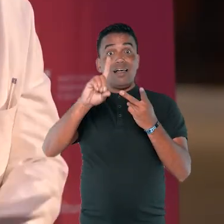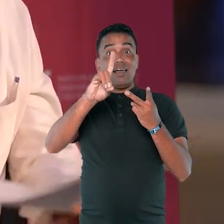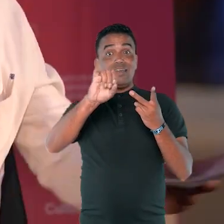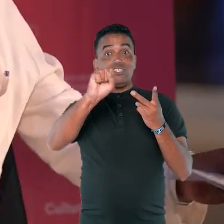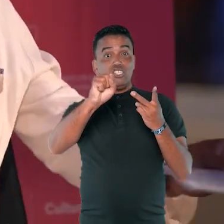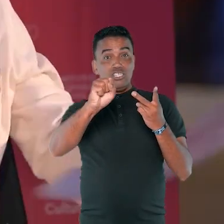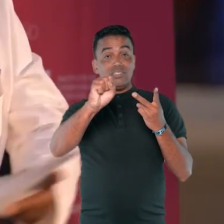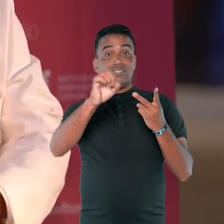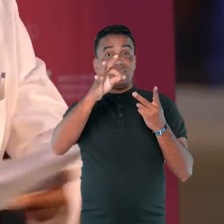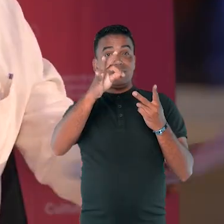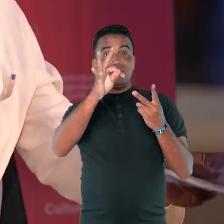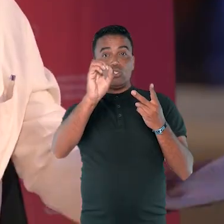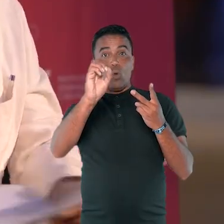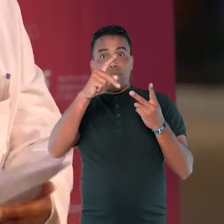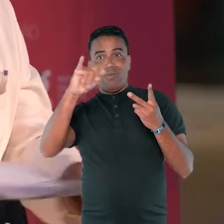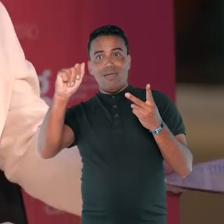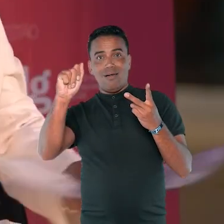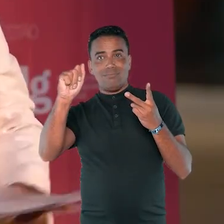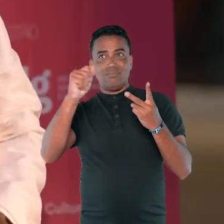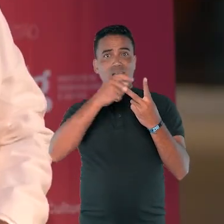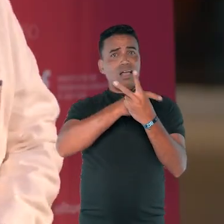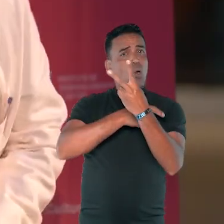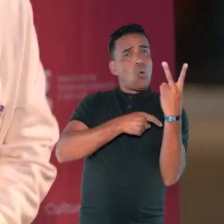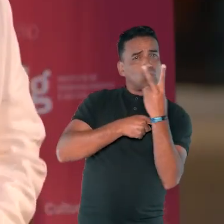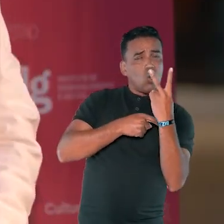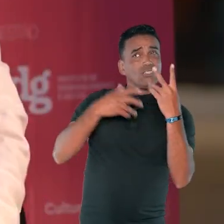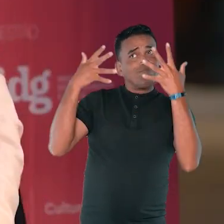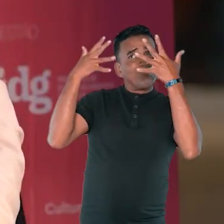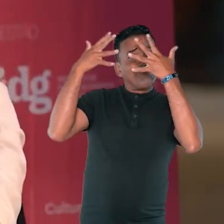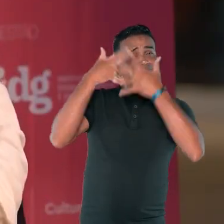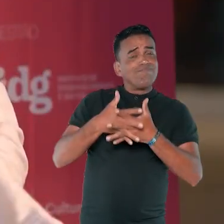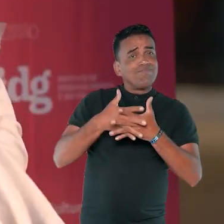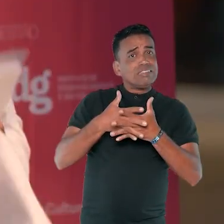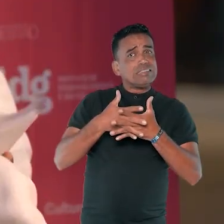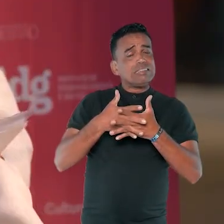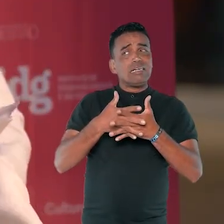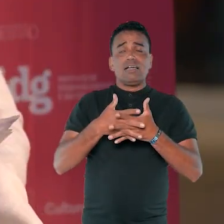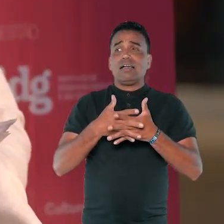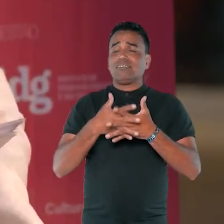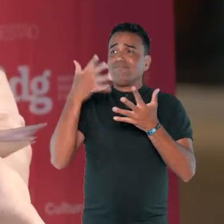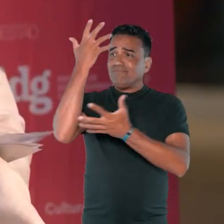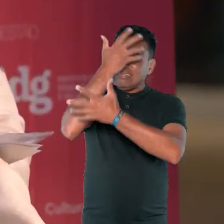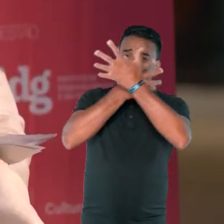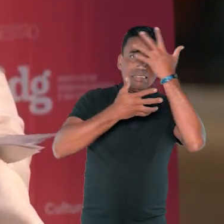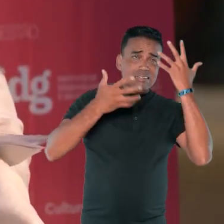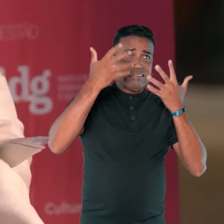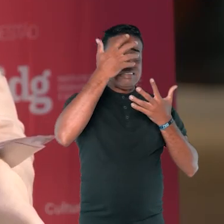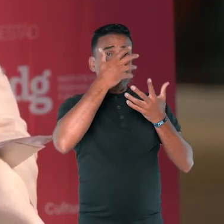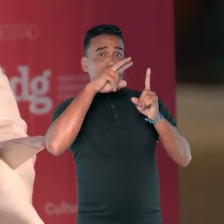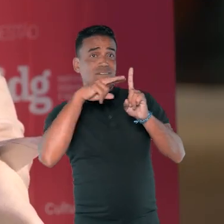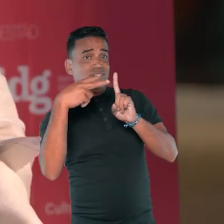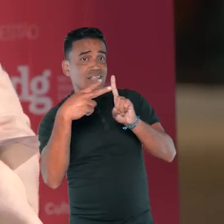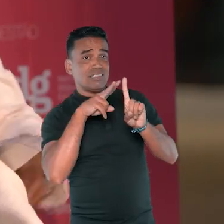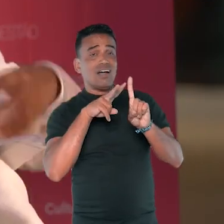E parece que ambos confundem um pouco a visão da